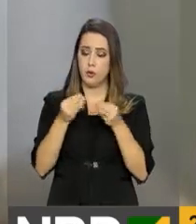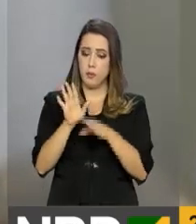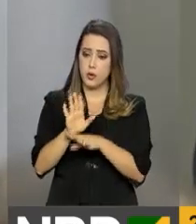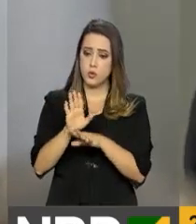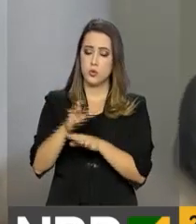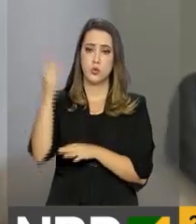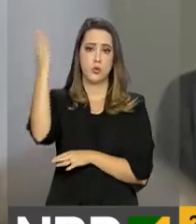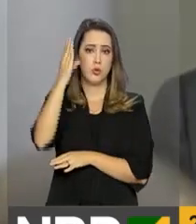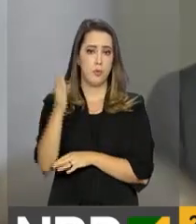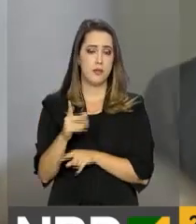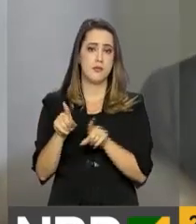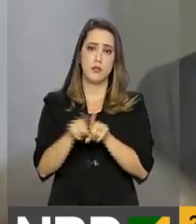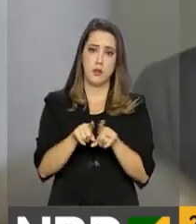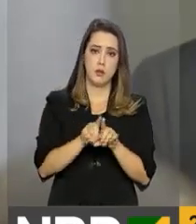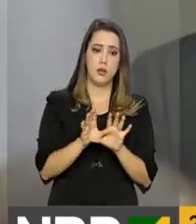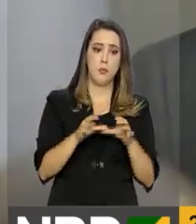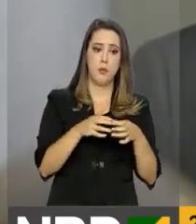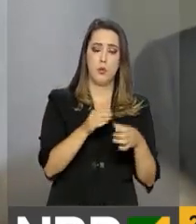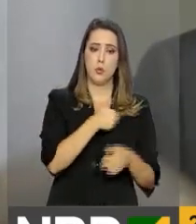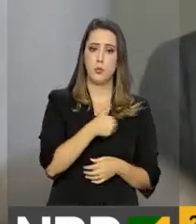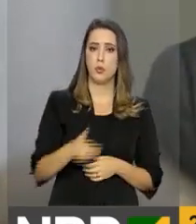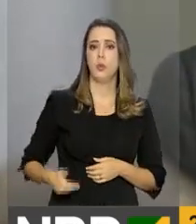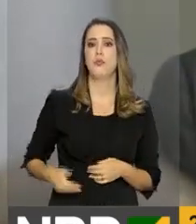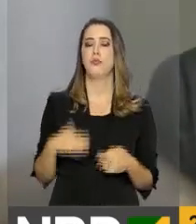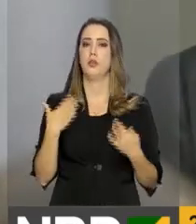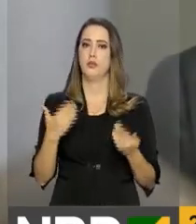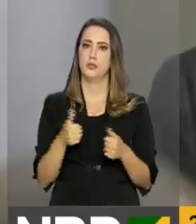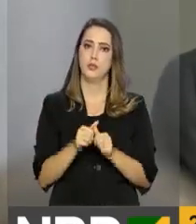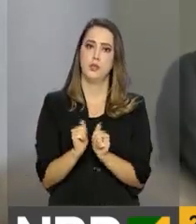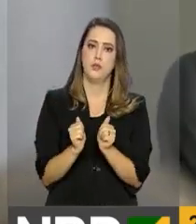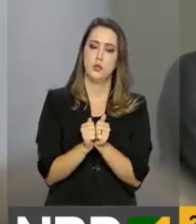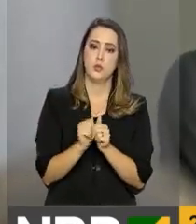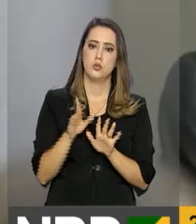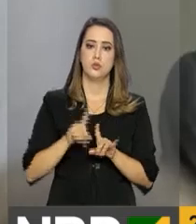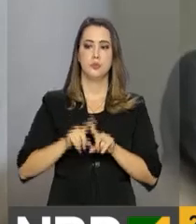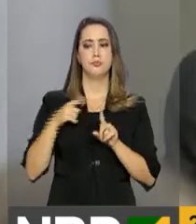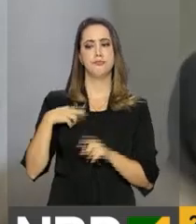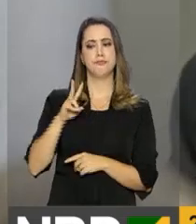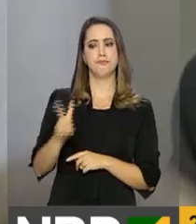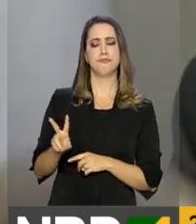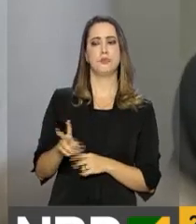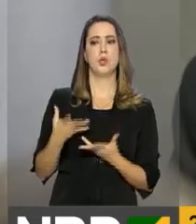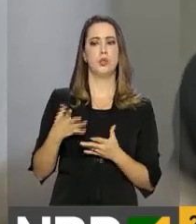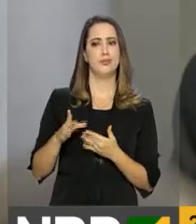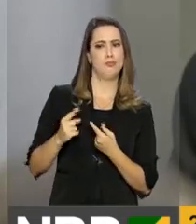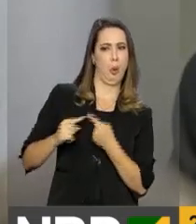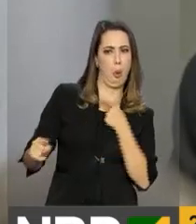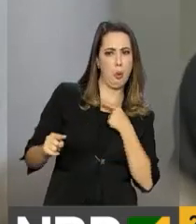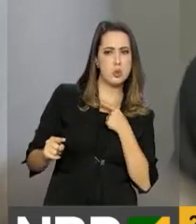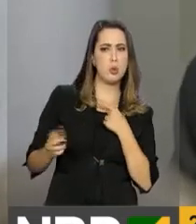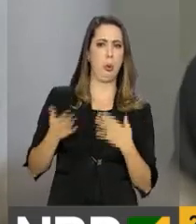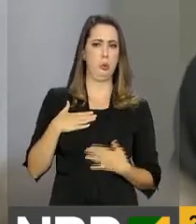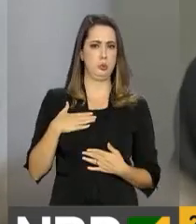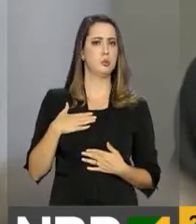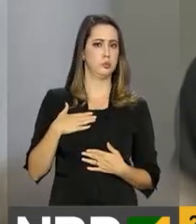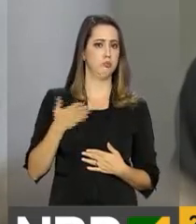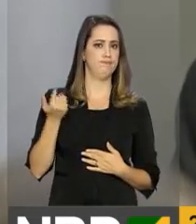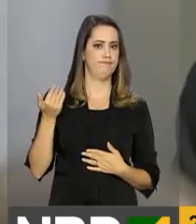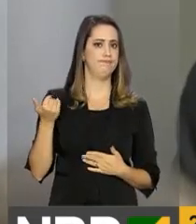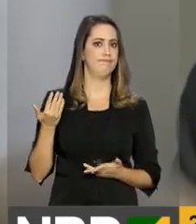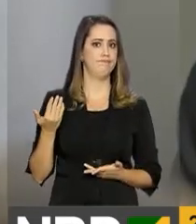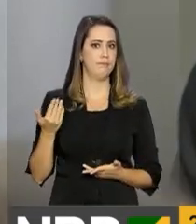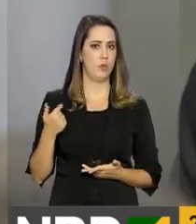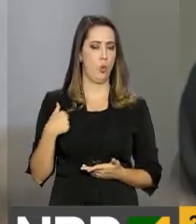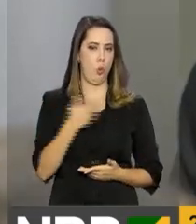vigente. Mas, curiosamente, aquilo foi tomado como um gesto de oposição. E interessante, tomado que foi